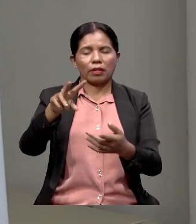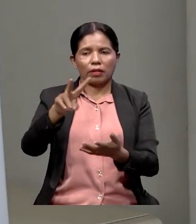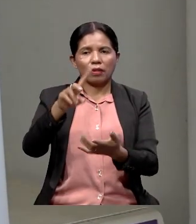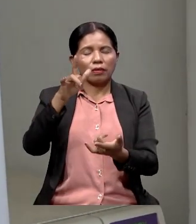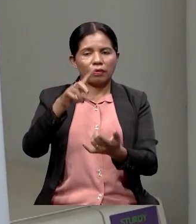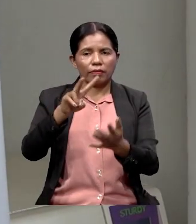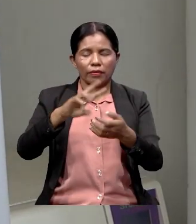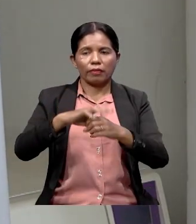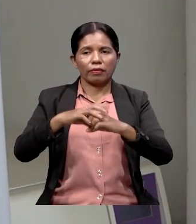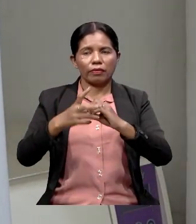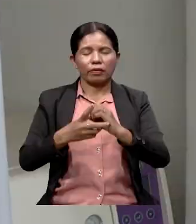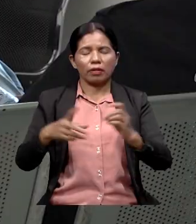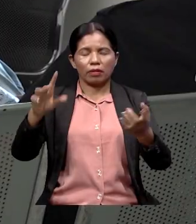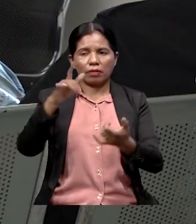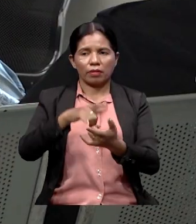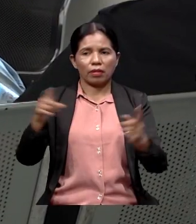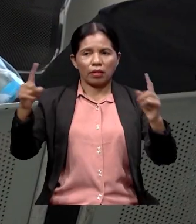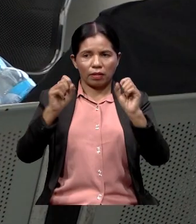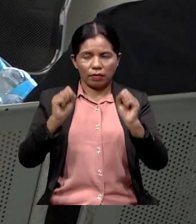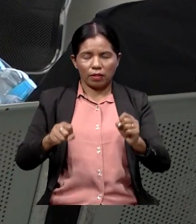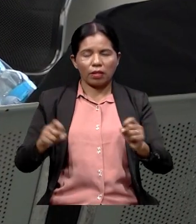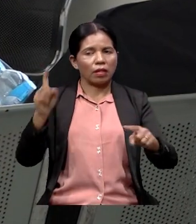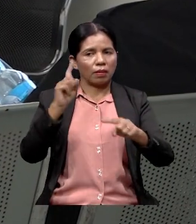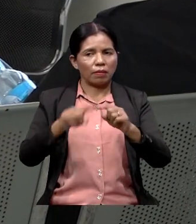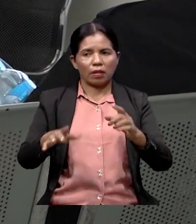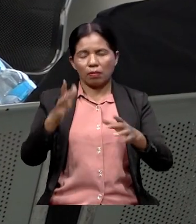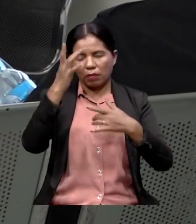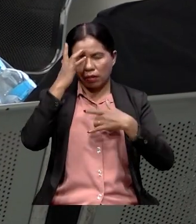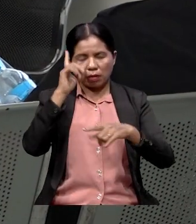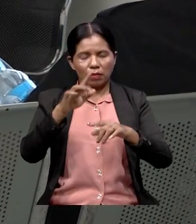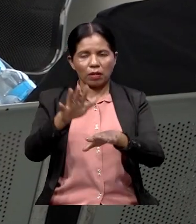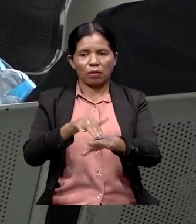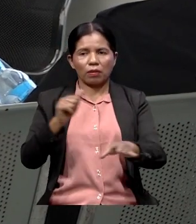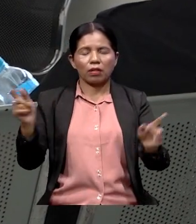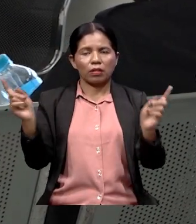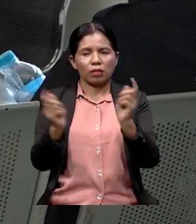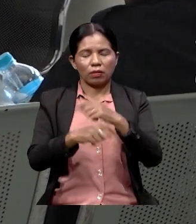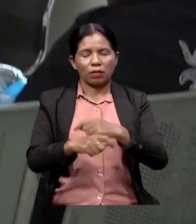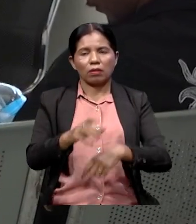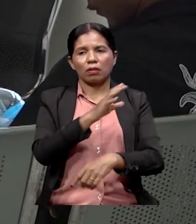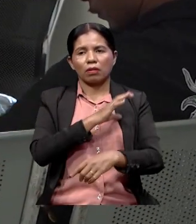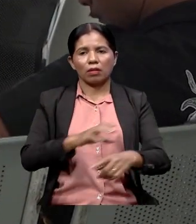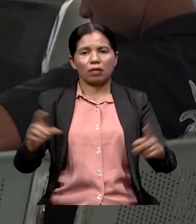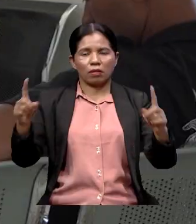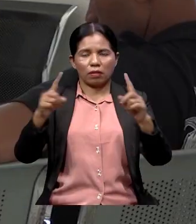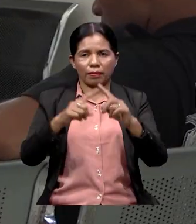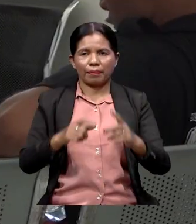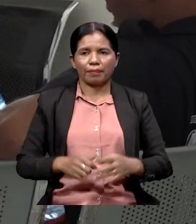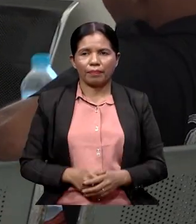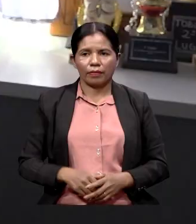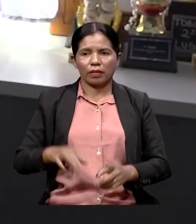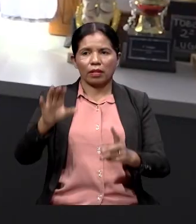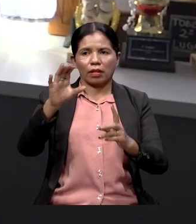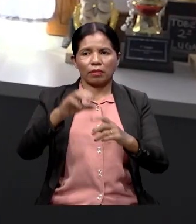humano, precisa halo tratamento lalais, no ne vírus ne labela desenvolve an sai cancro útero, no cancro cervix. Chefe